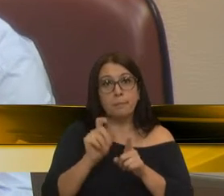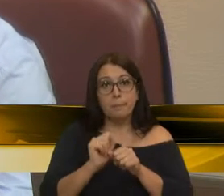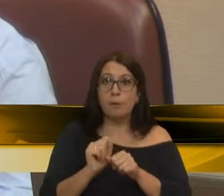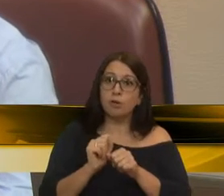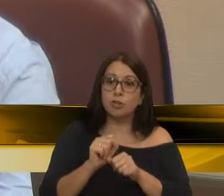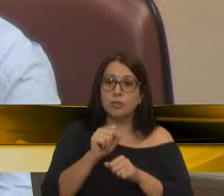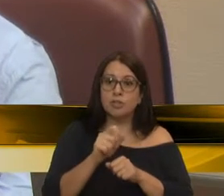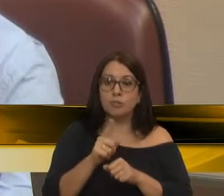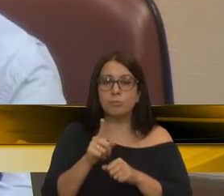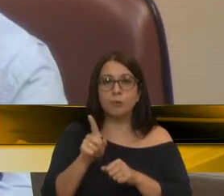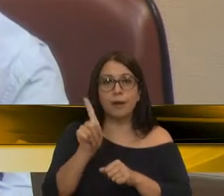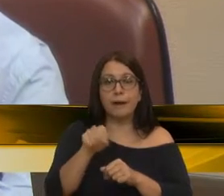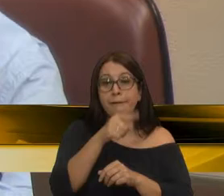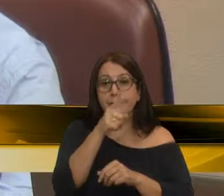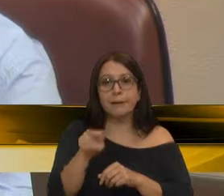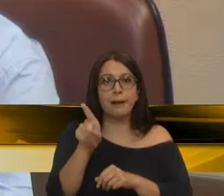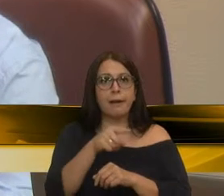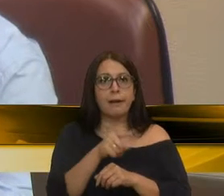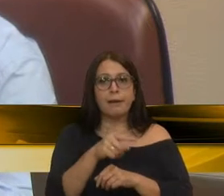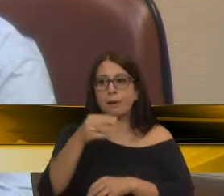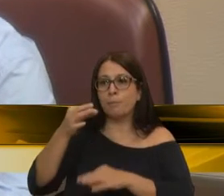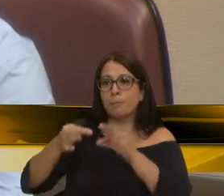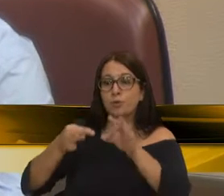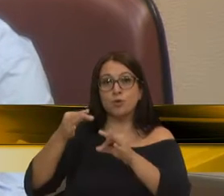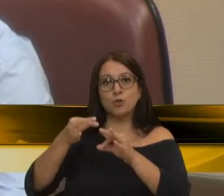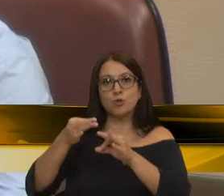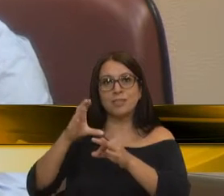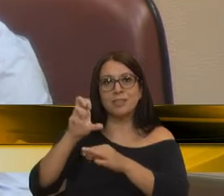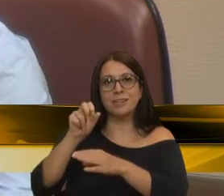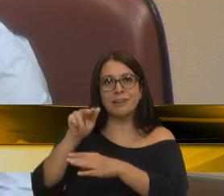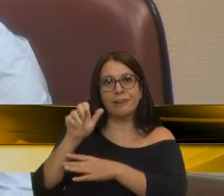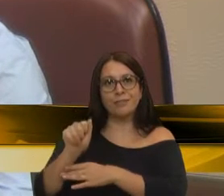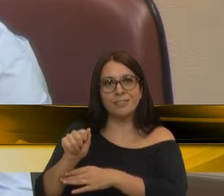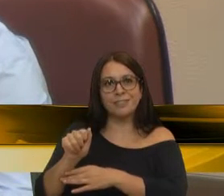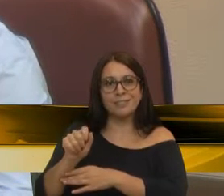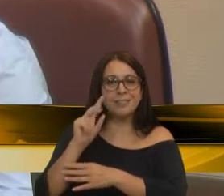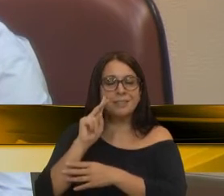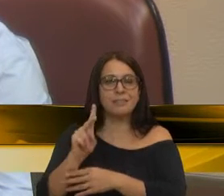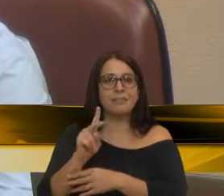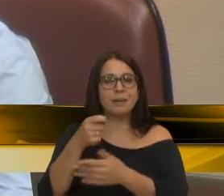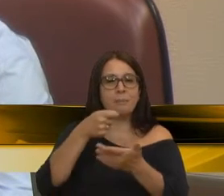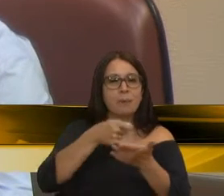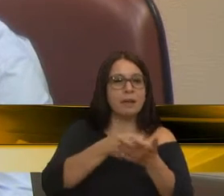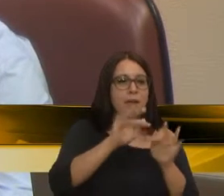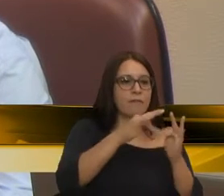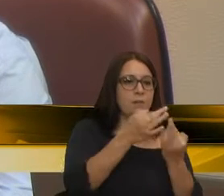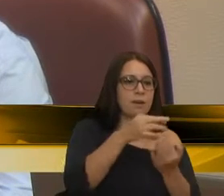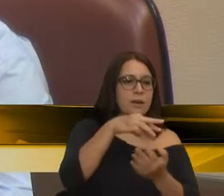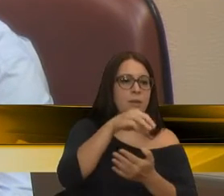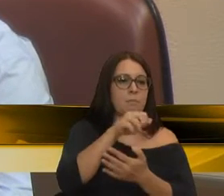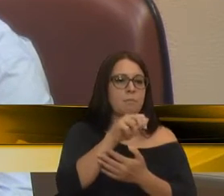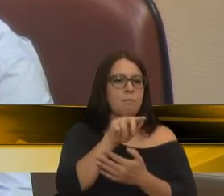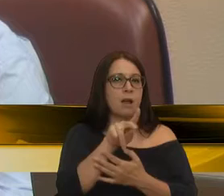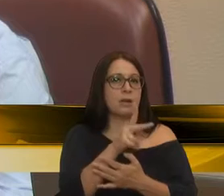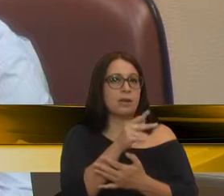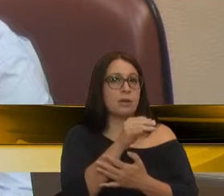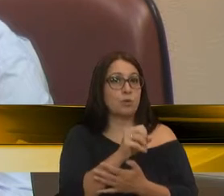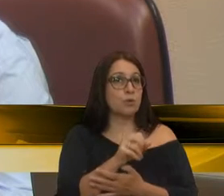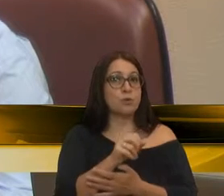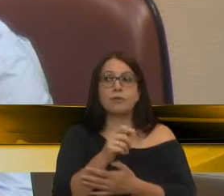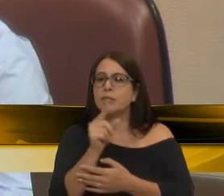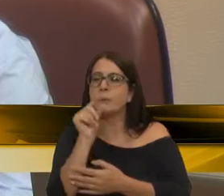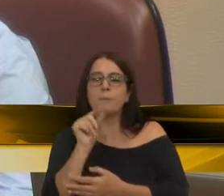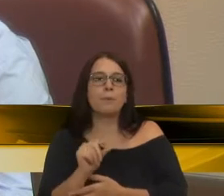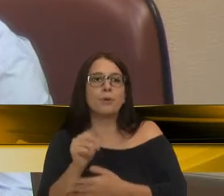rescisão do contrato por justa causa e nesse caso a indenização devida família manhabosco parecerá troco e chapéu de